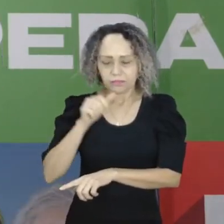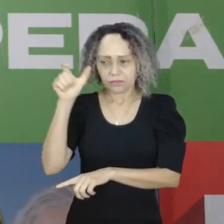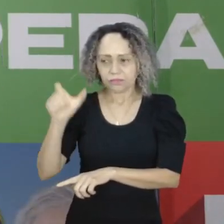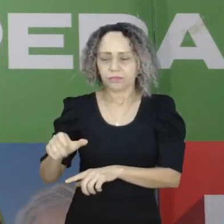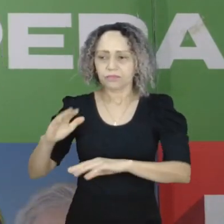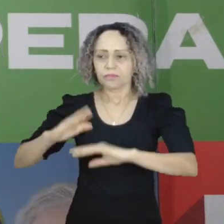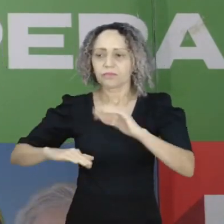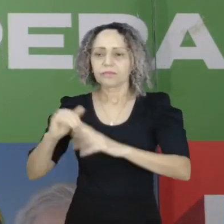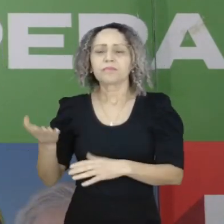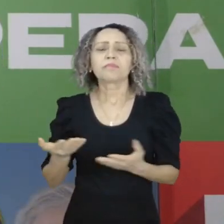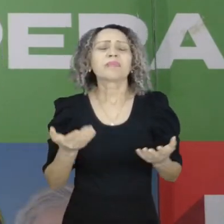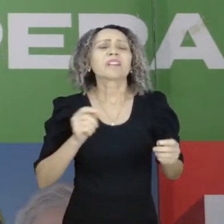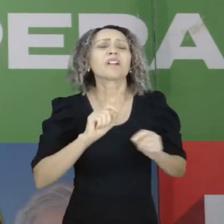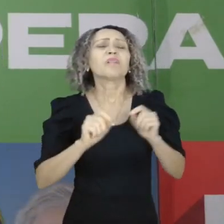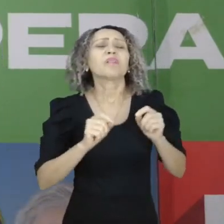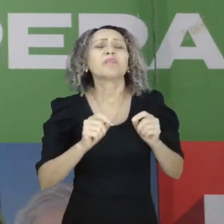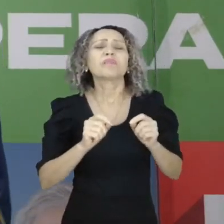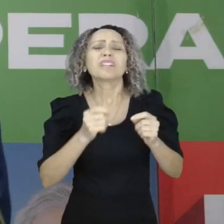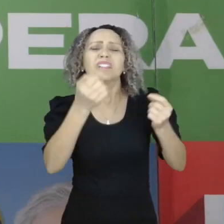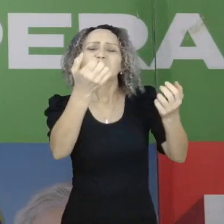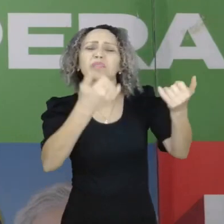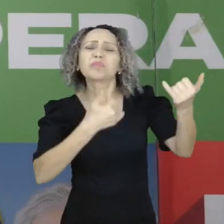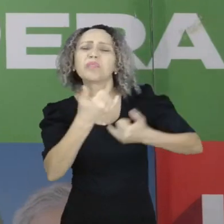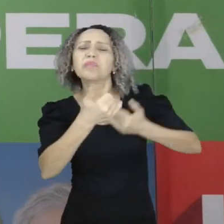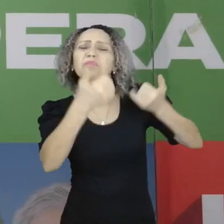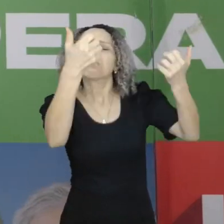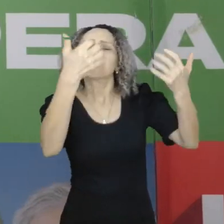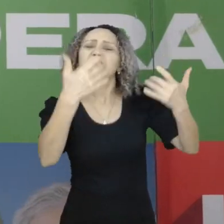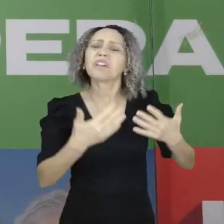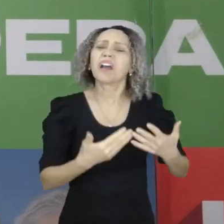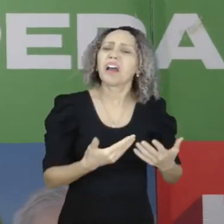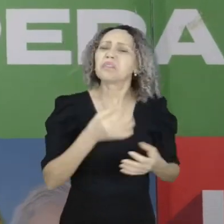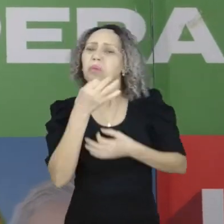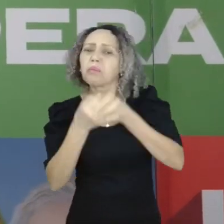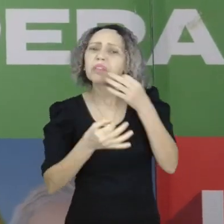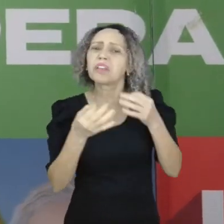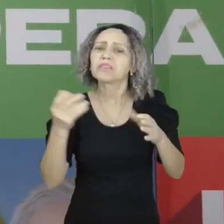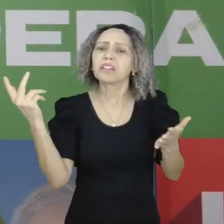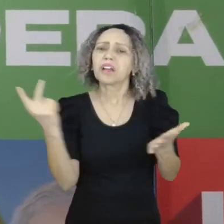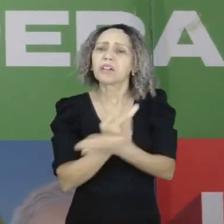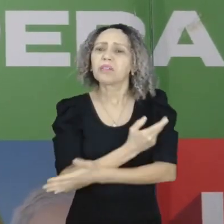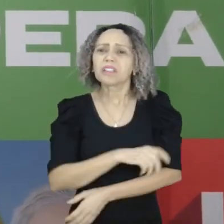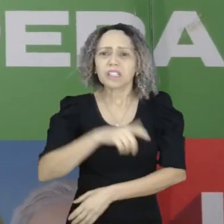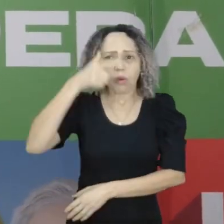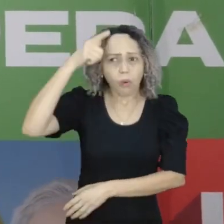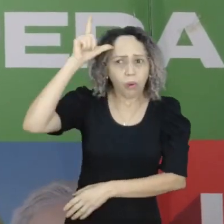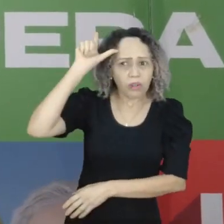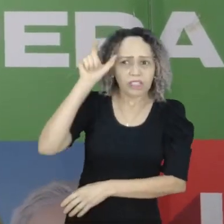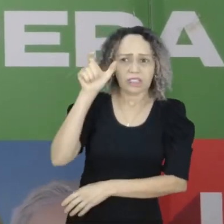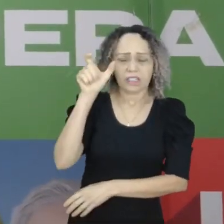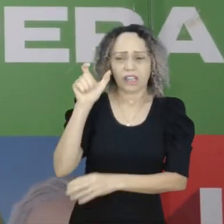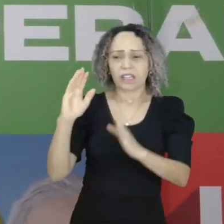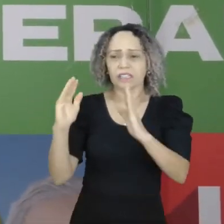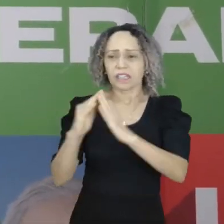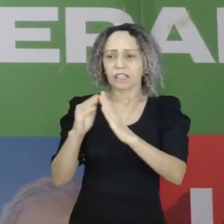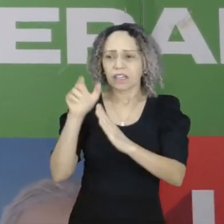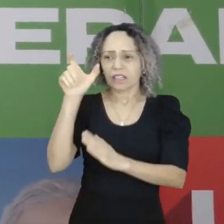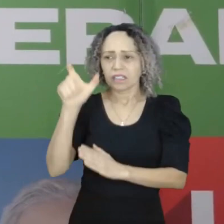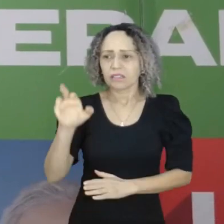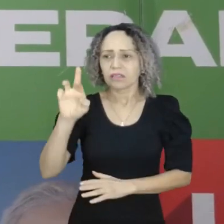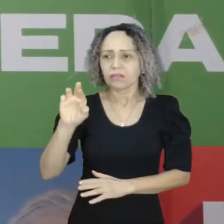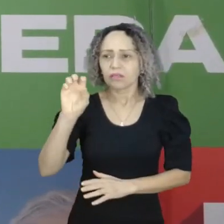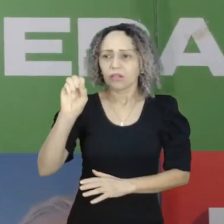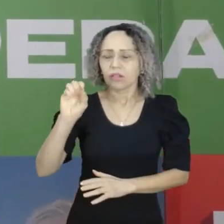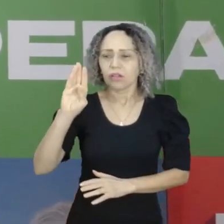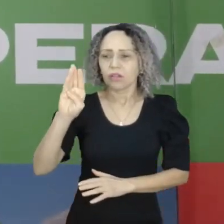que aconteceu lá na casa de Roberto Jefferson, queria que o senhor comentasse agora, com todas as informações que o senhor tem e o desfecho,